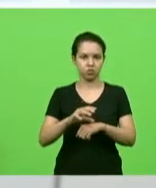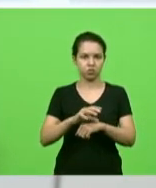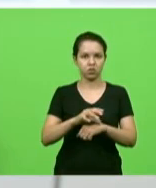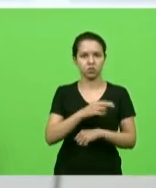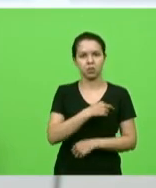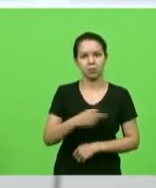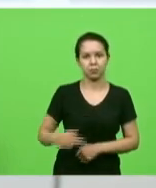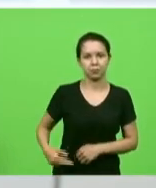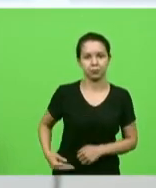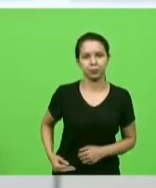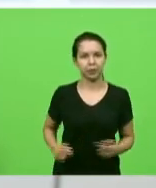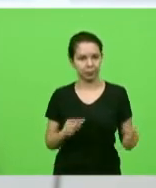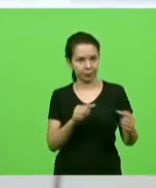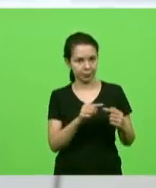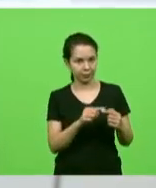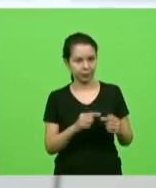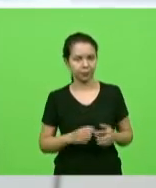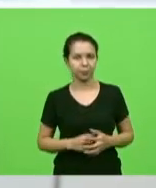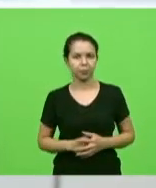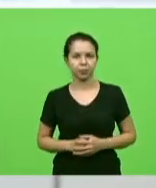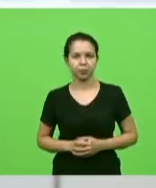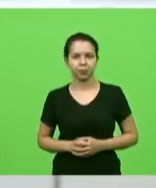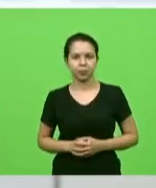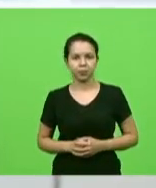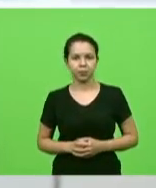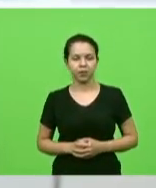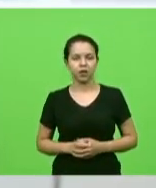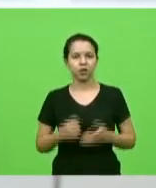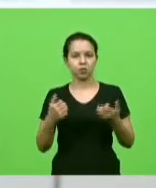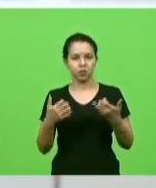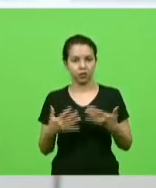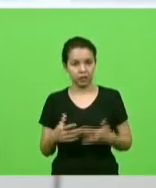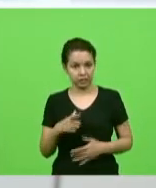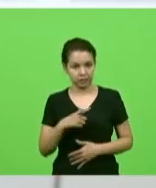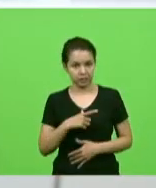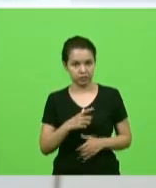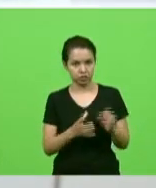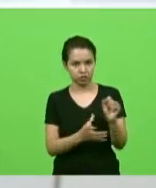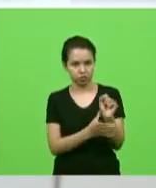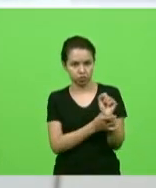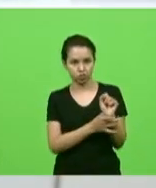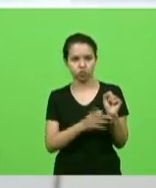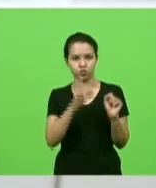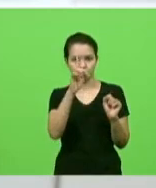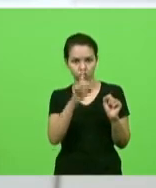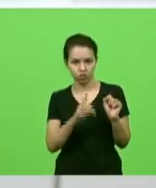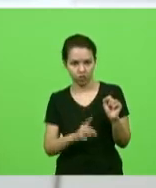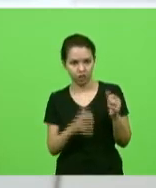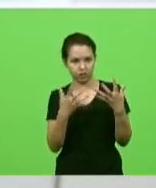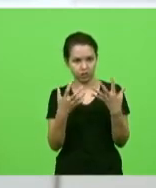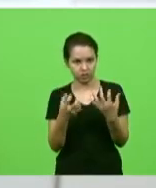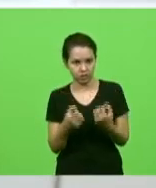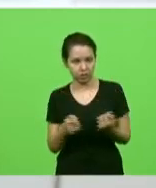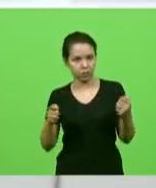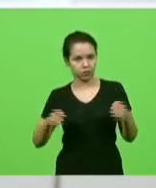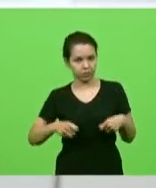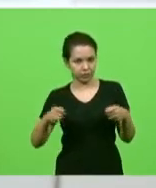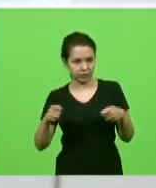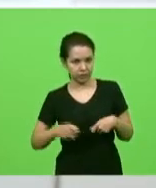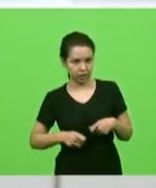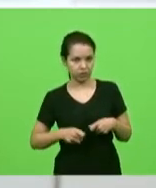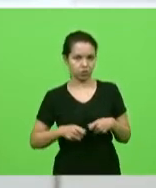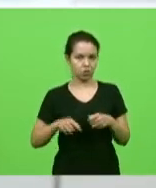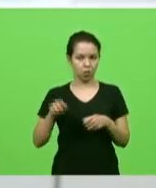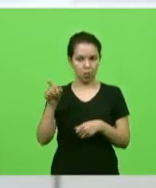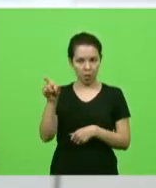República dito de outro modo se é assegurado por direito a tolerância a possibilidade e eu